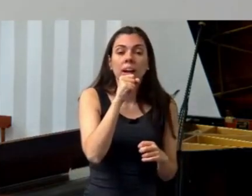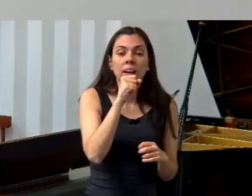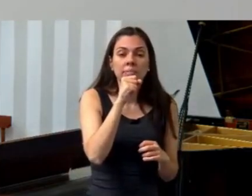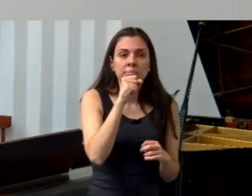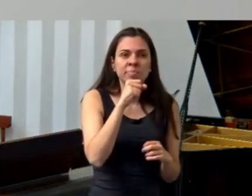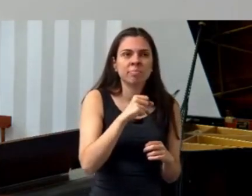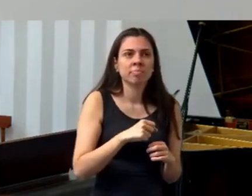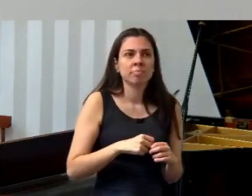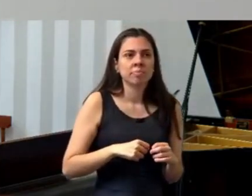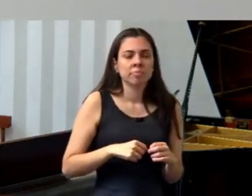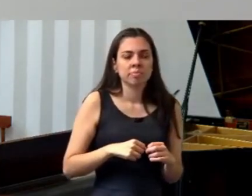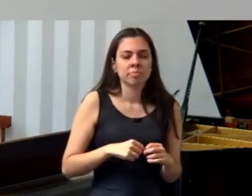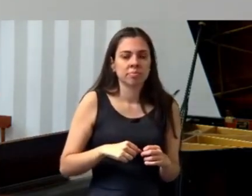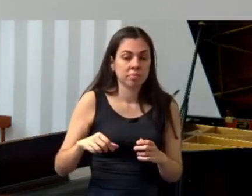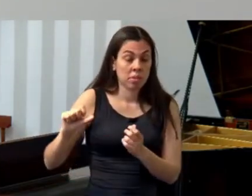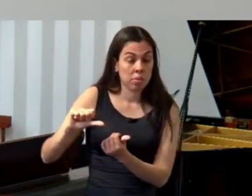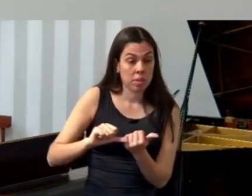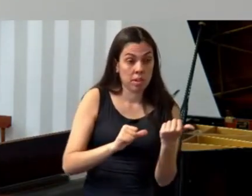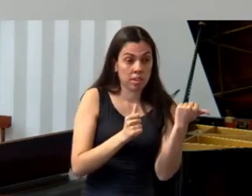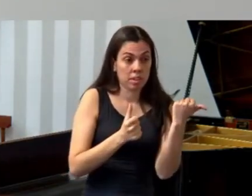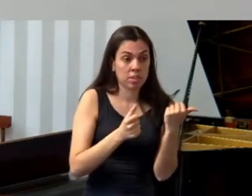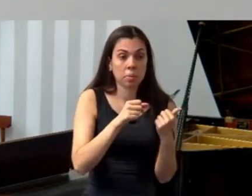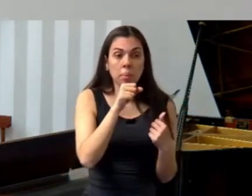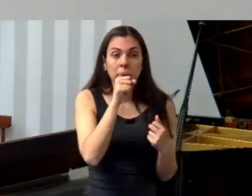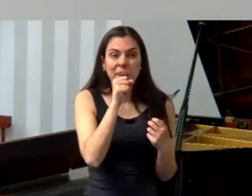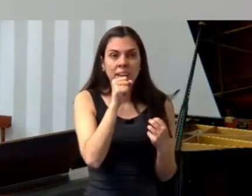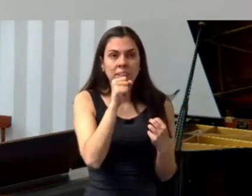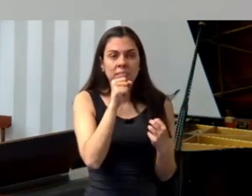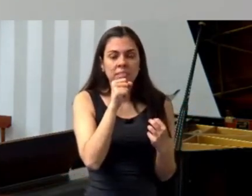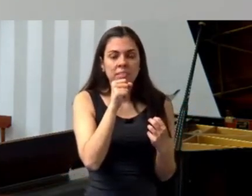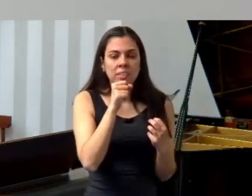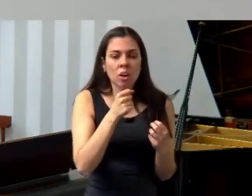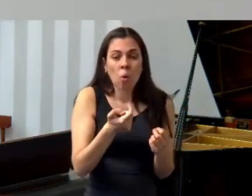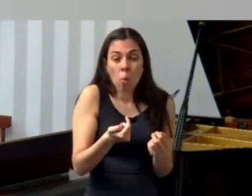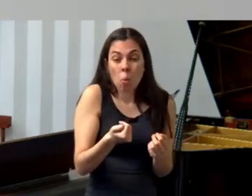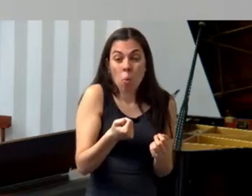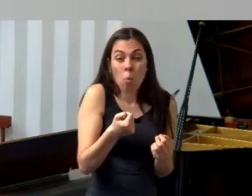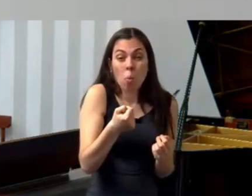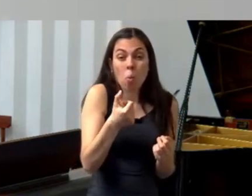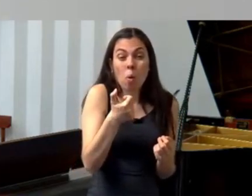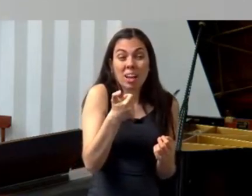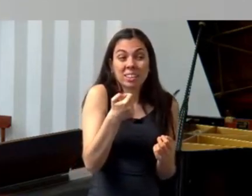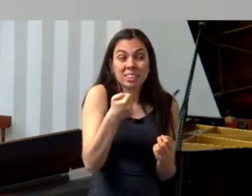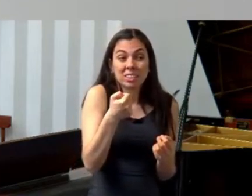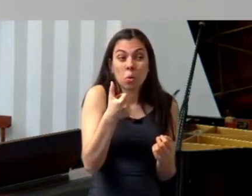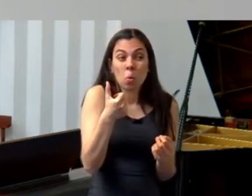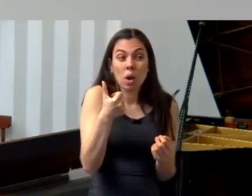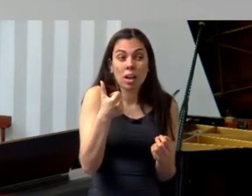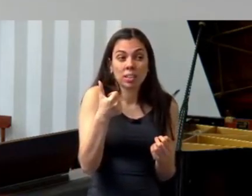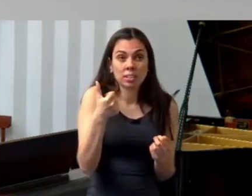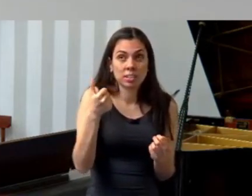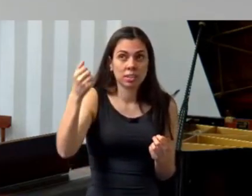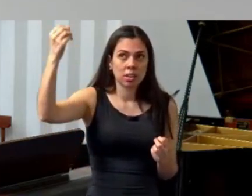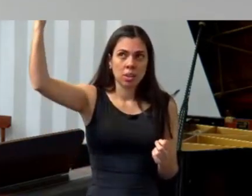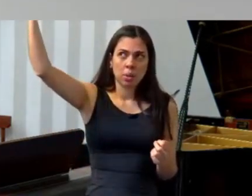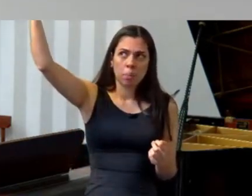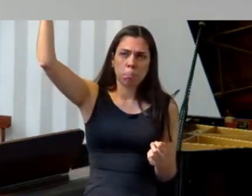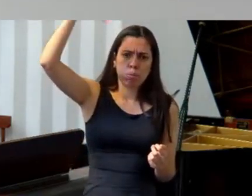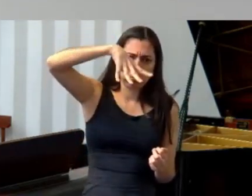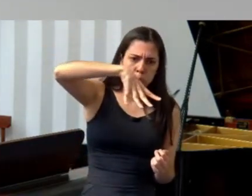numa igreja batista para pregar. Tem mais de 30 viúvas da guerra,